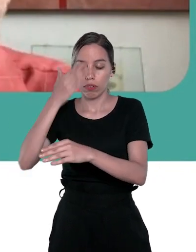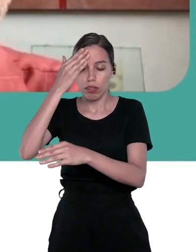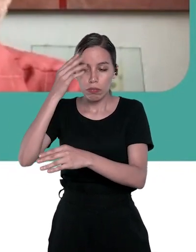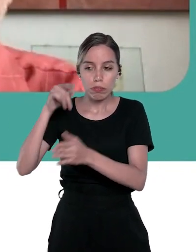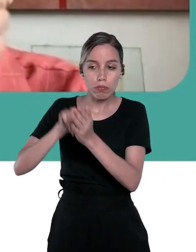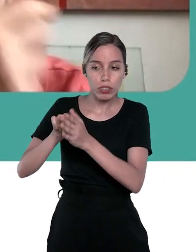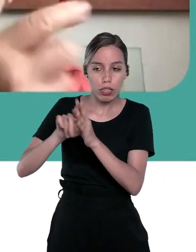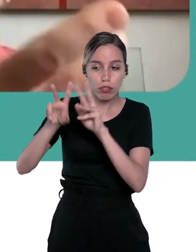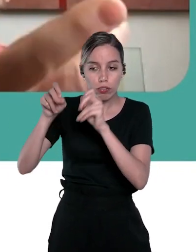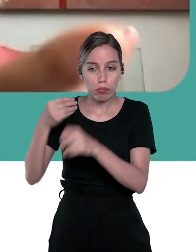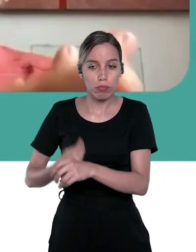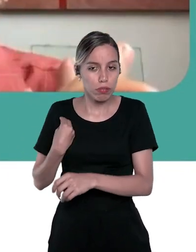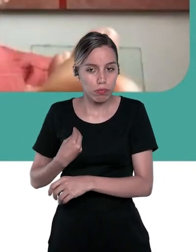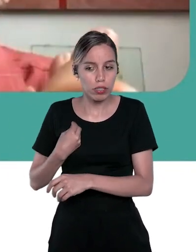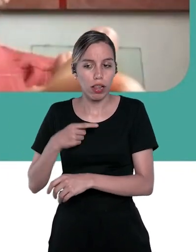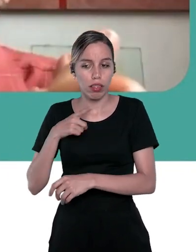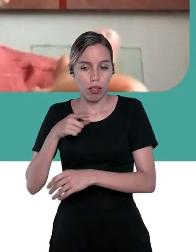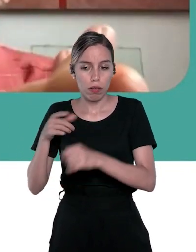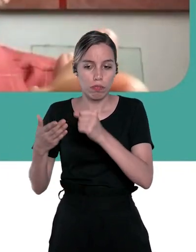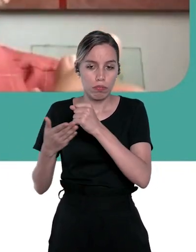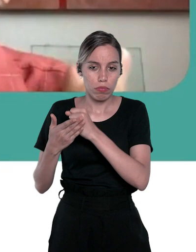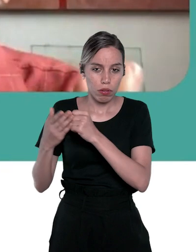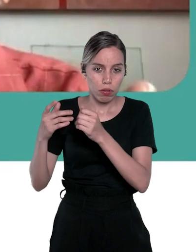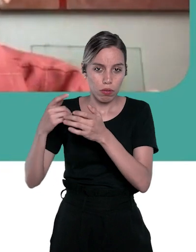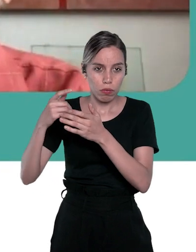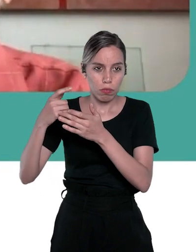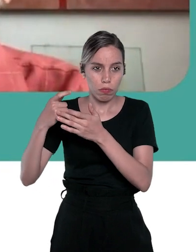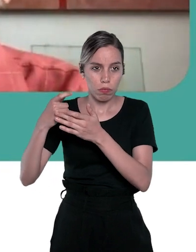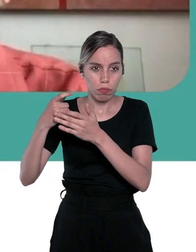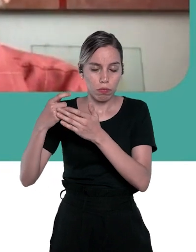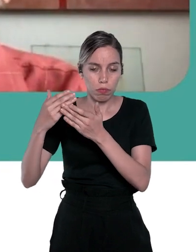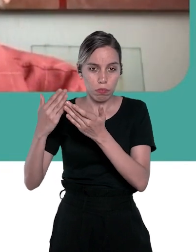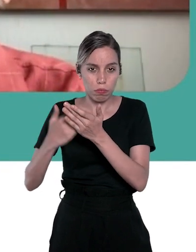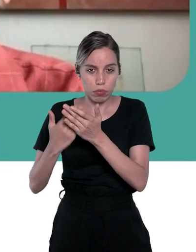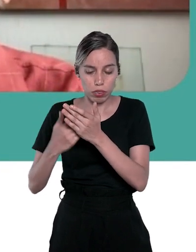vida dele. Há um livro fundamental de um